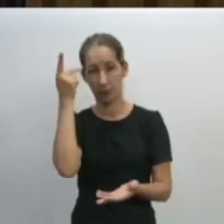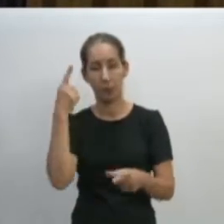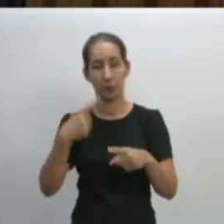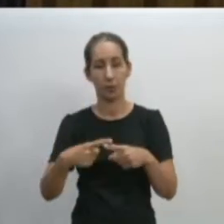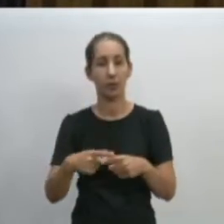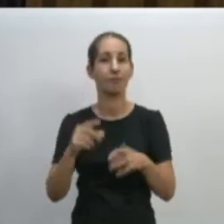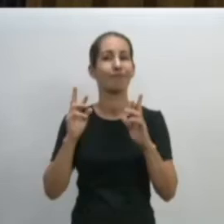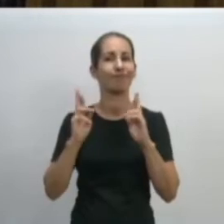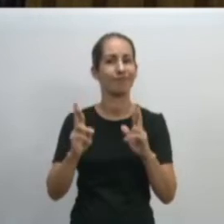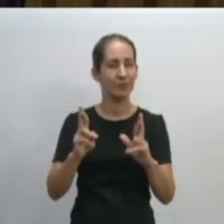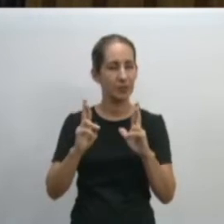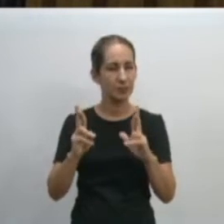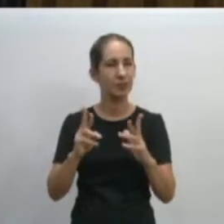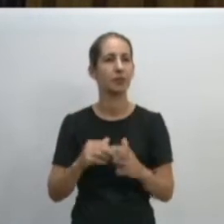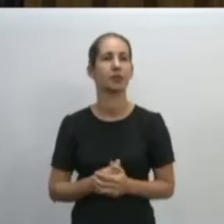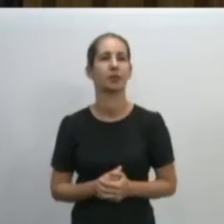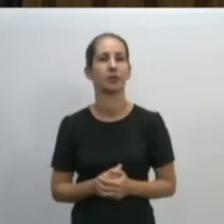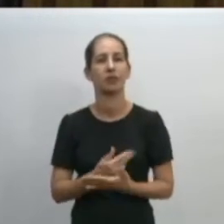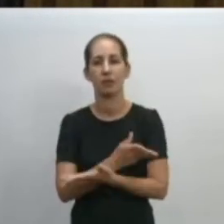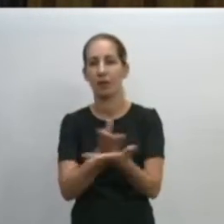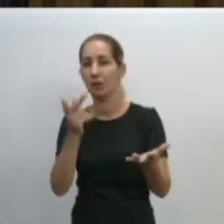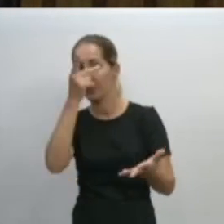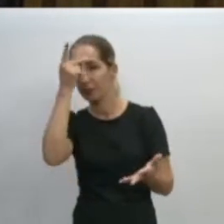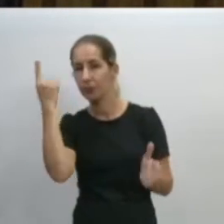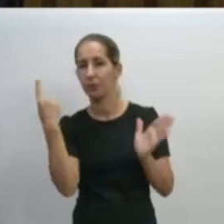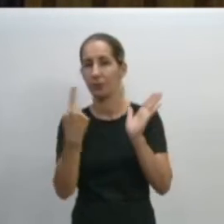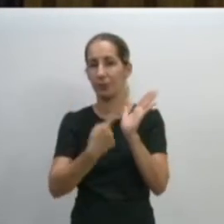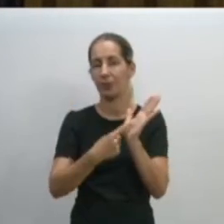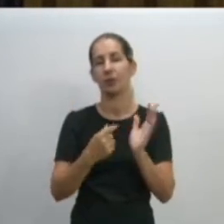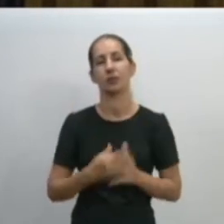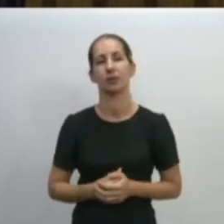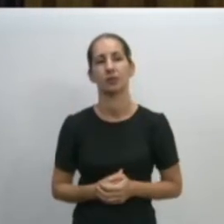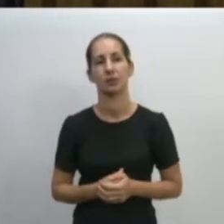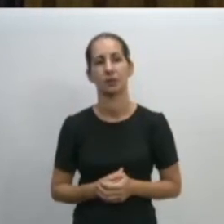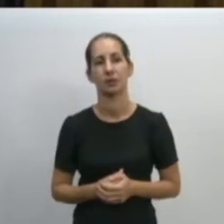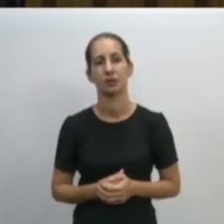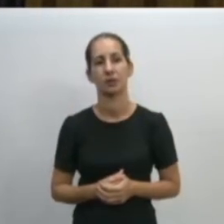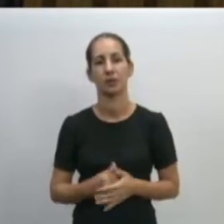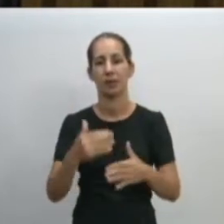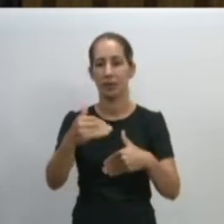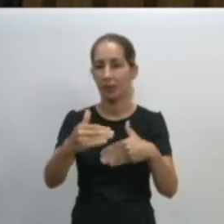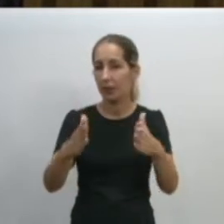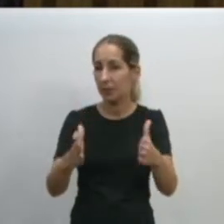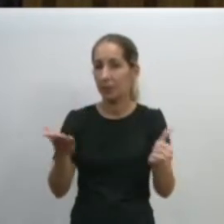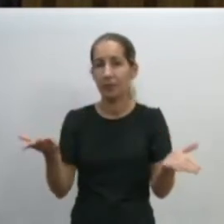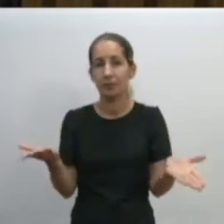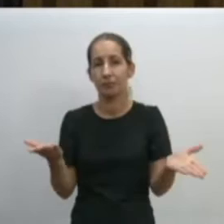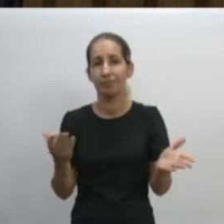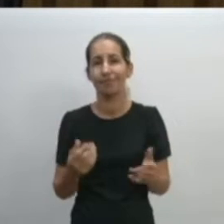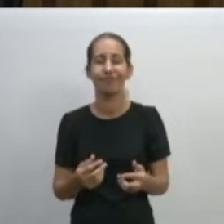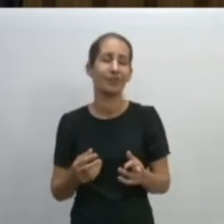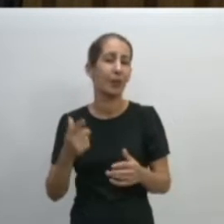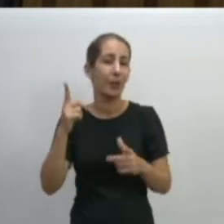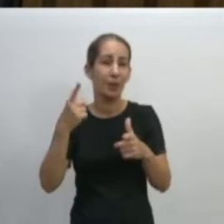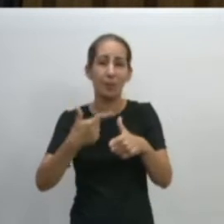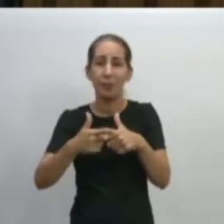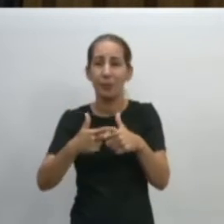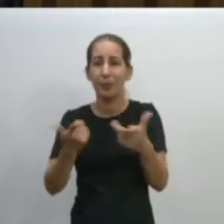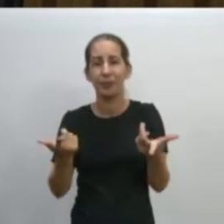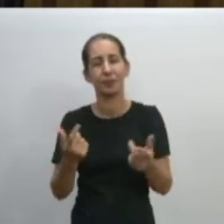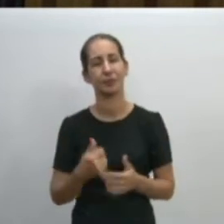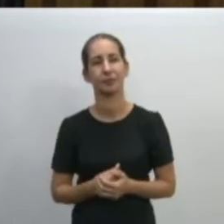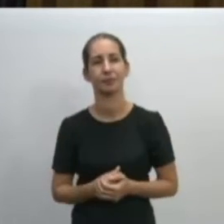uma expectativa, as pessoas se comprometem, né, cria aquele ambiente todo e são frustradas as